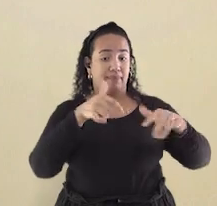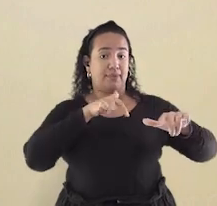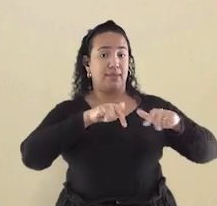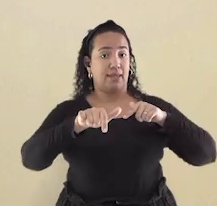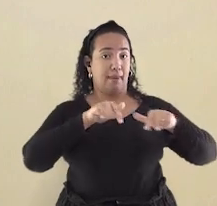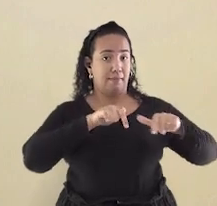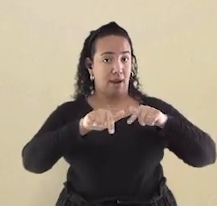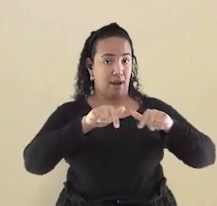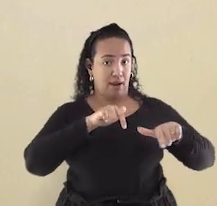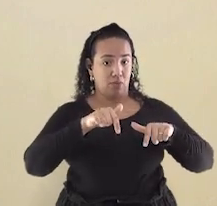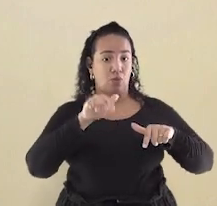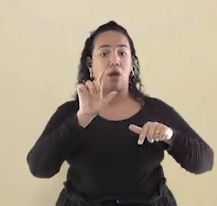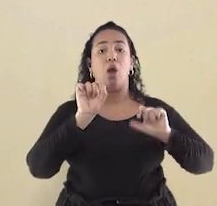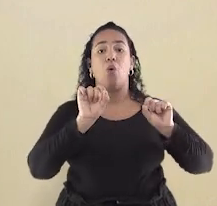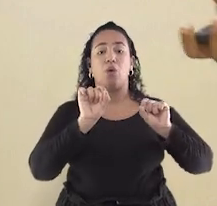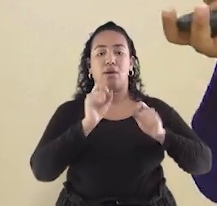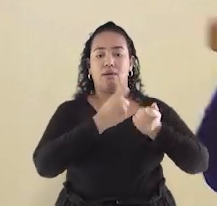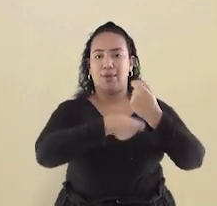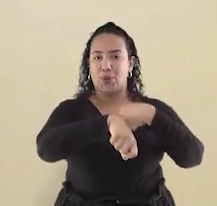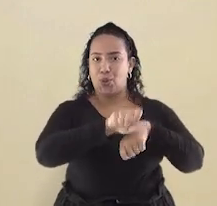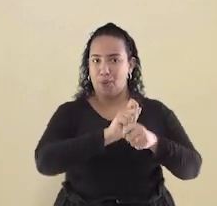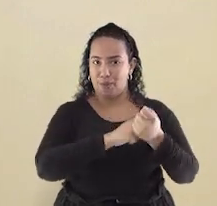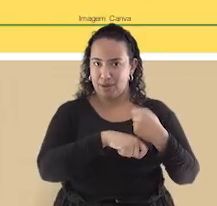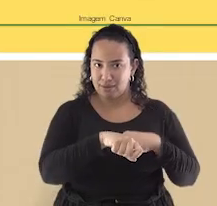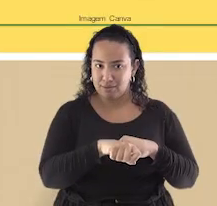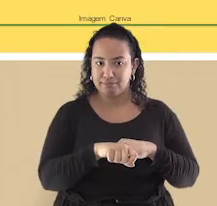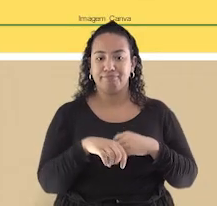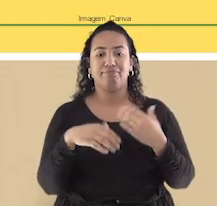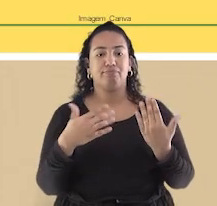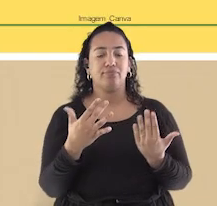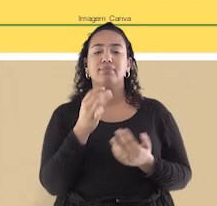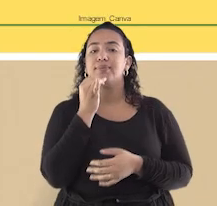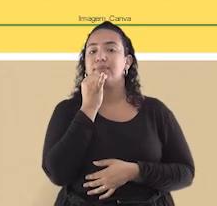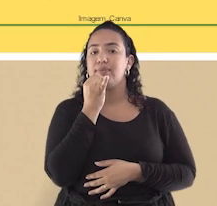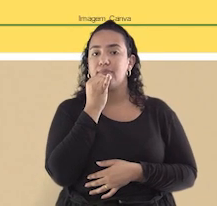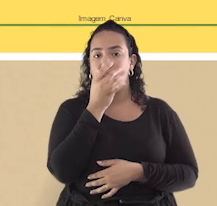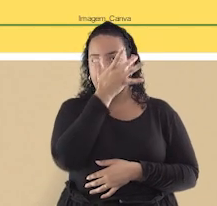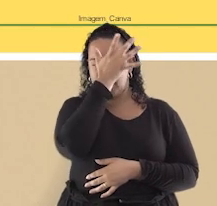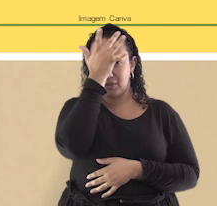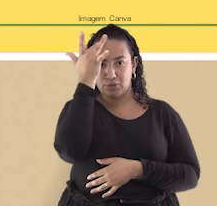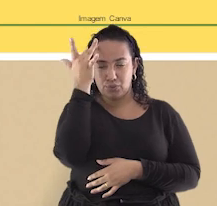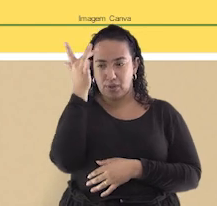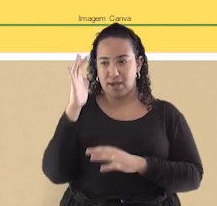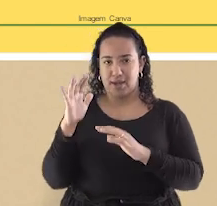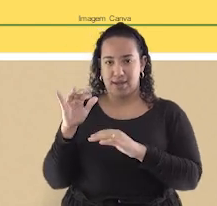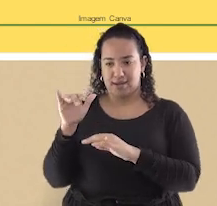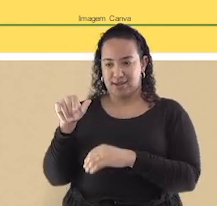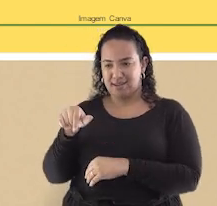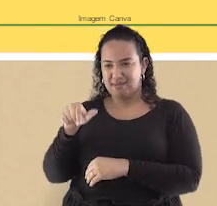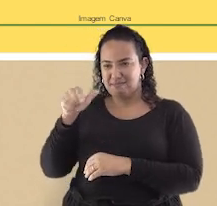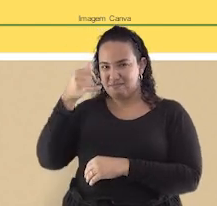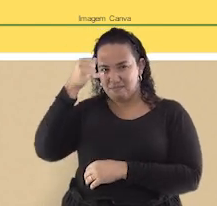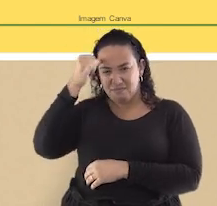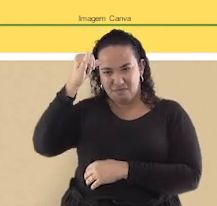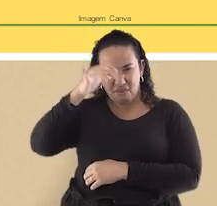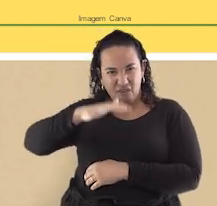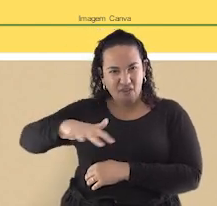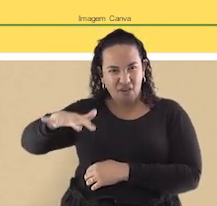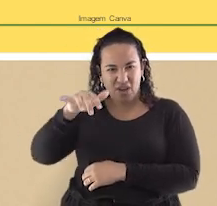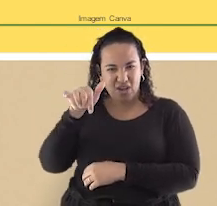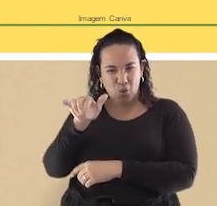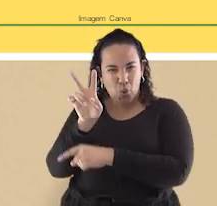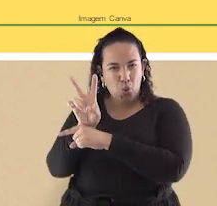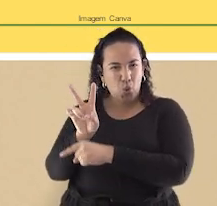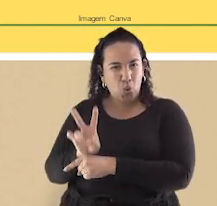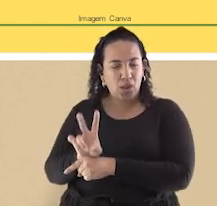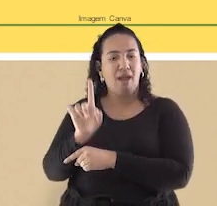serviços, que são chamadas de atividades econômicas. Por exemplo, uma pessoa que cuida de bois, o famoso gado, está em